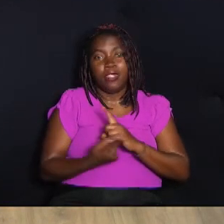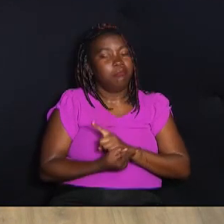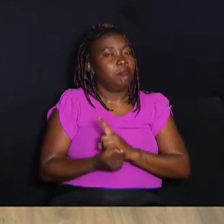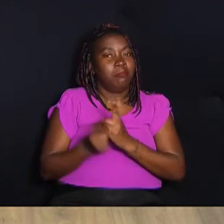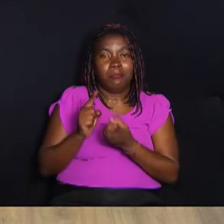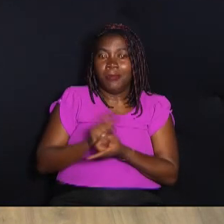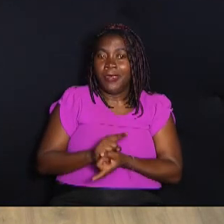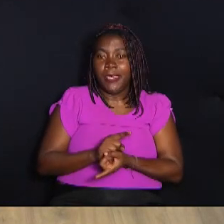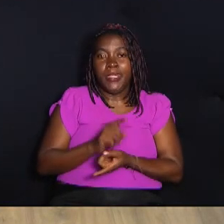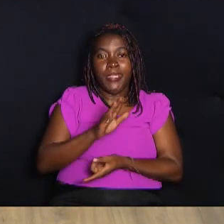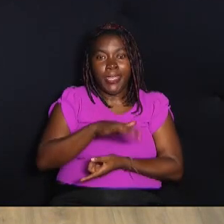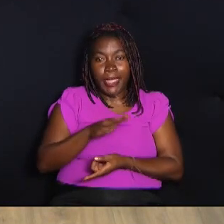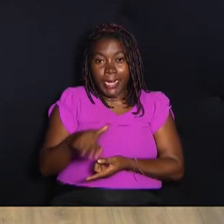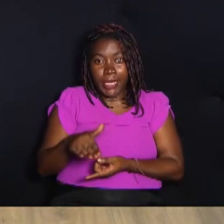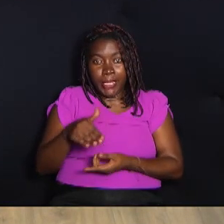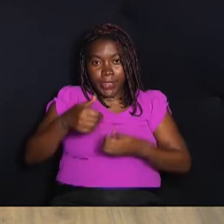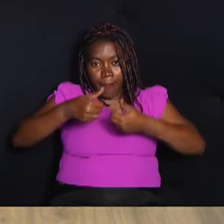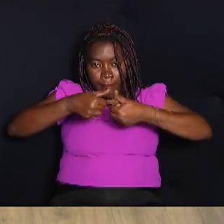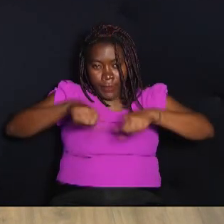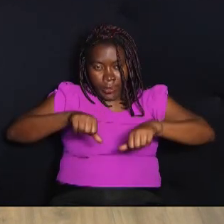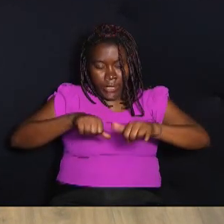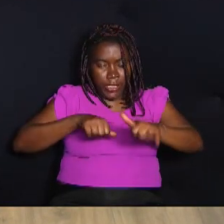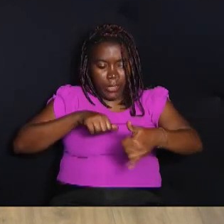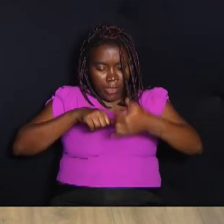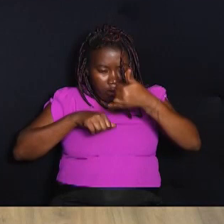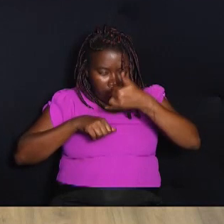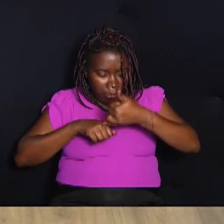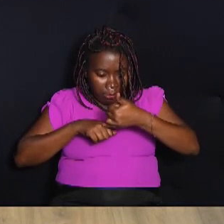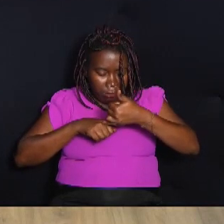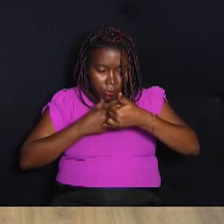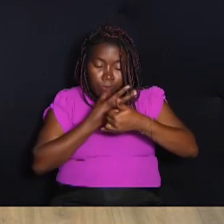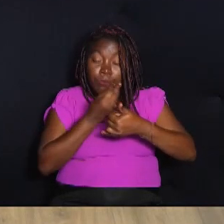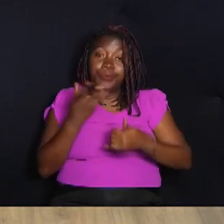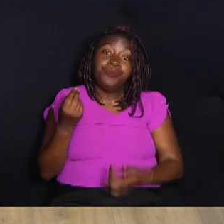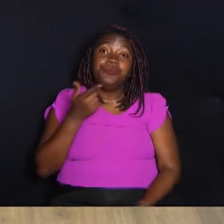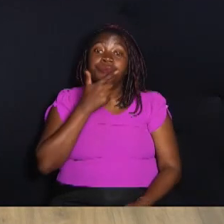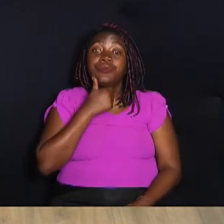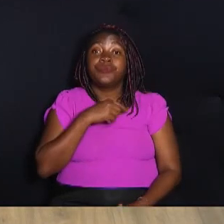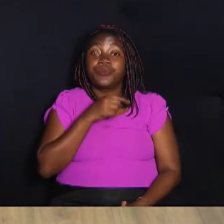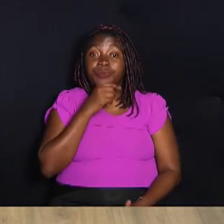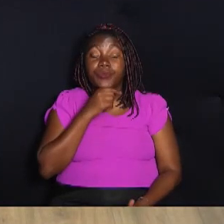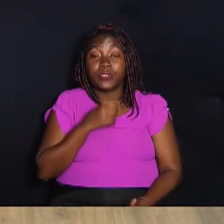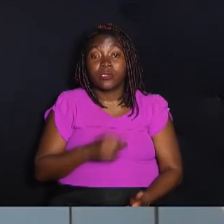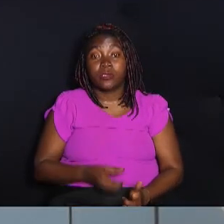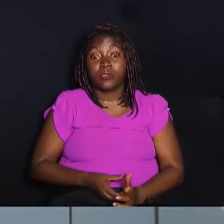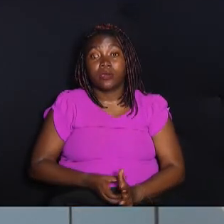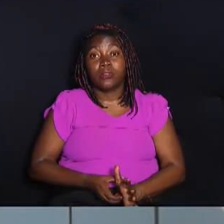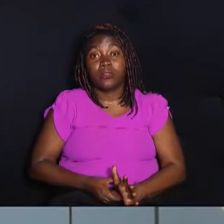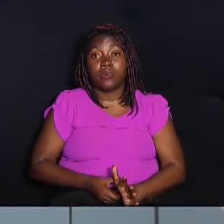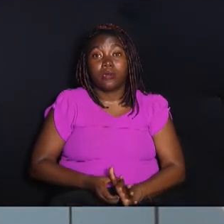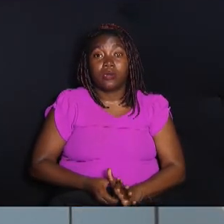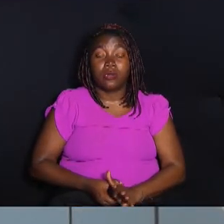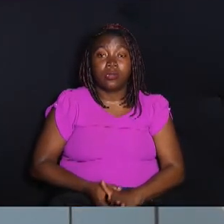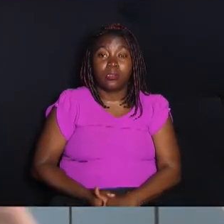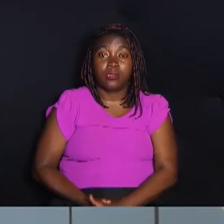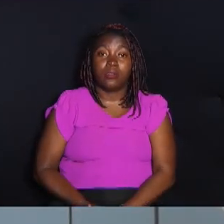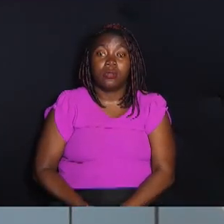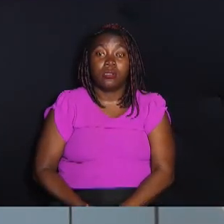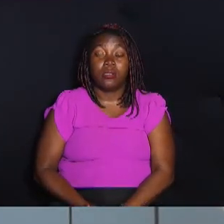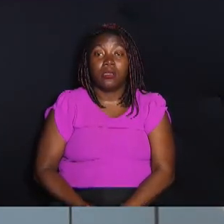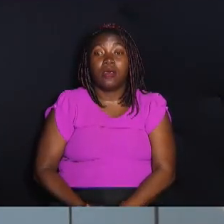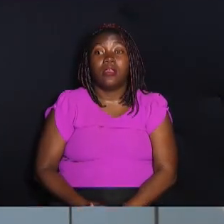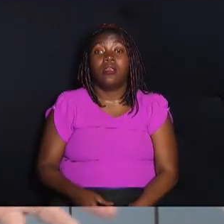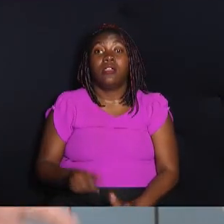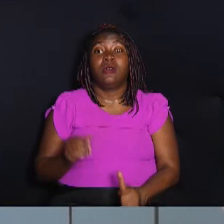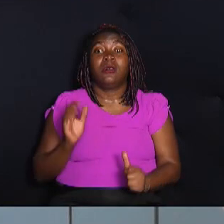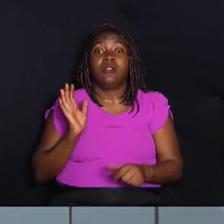ficar ali na tela do celular e muitos pais, para que a criança dê um pouco, né, de tranquilidade, até